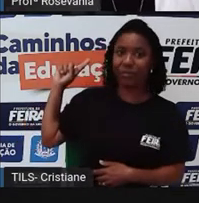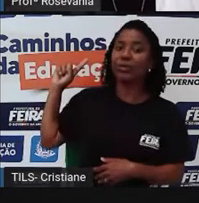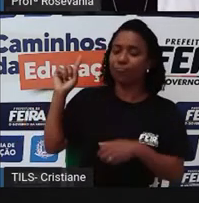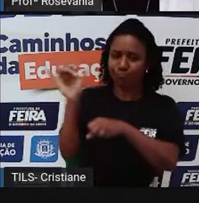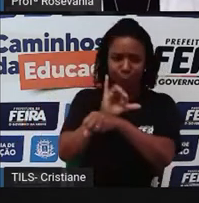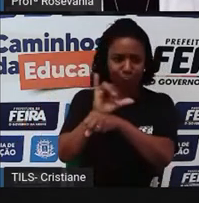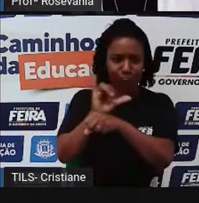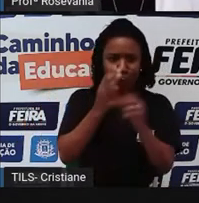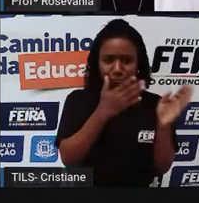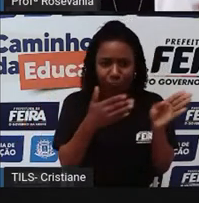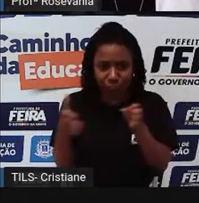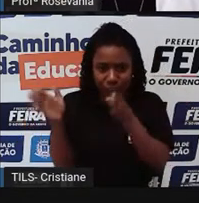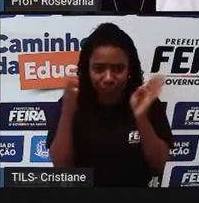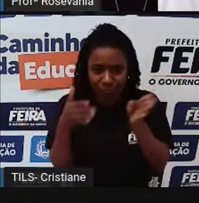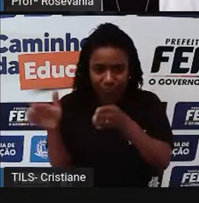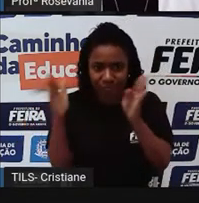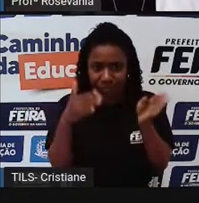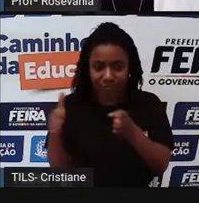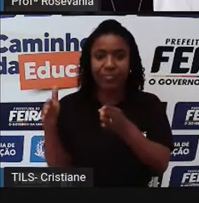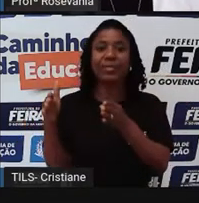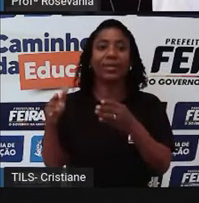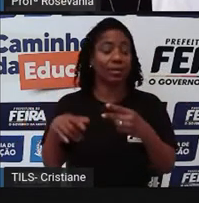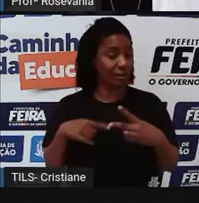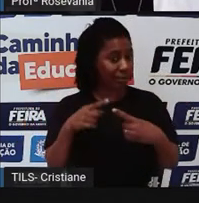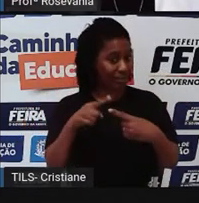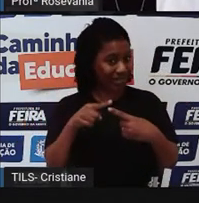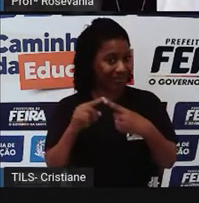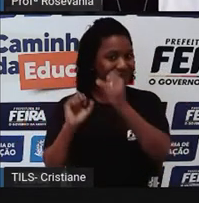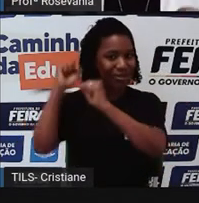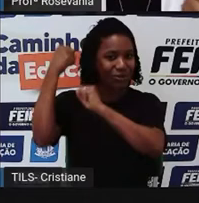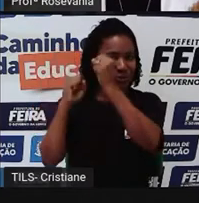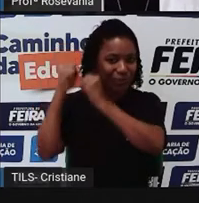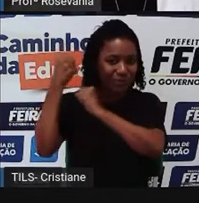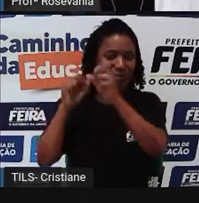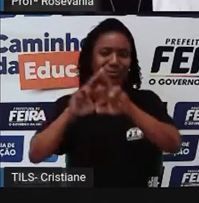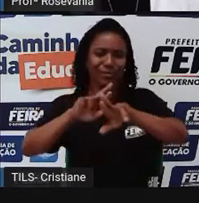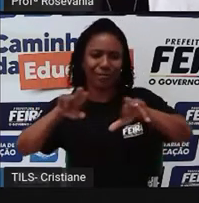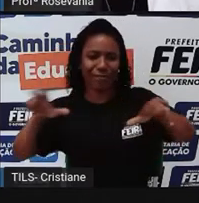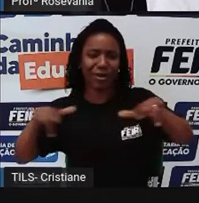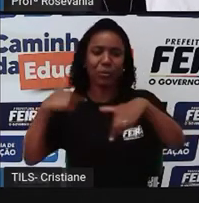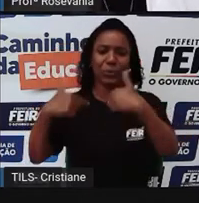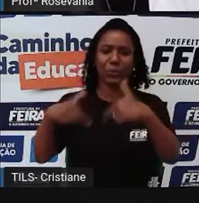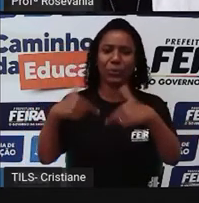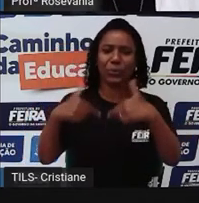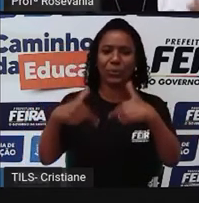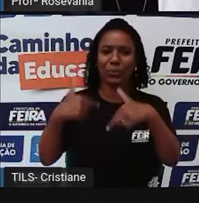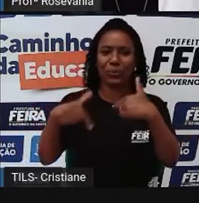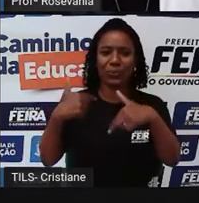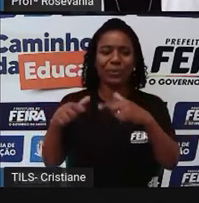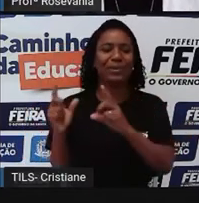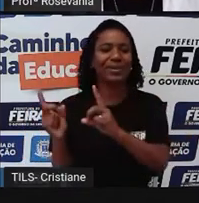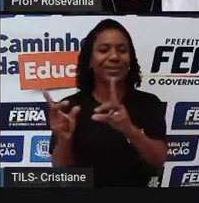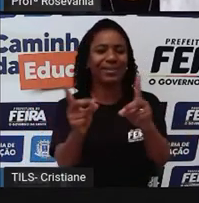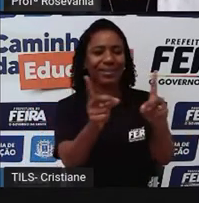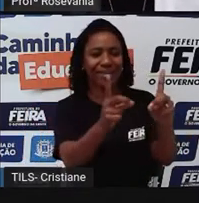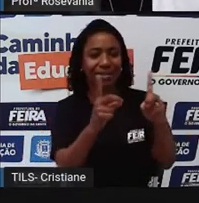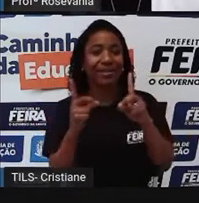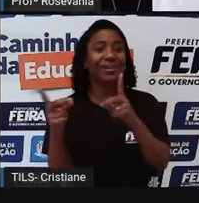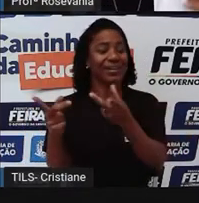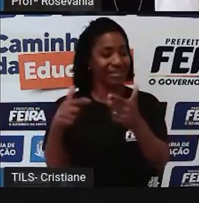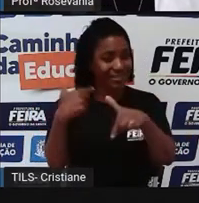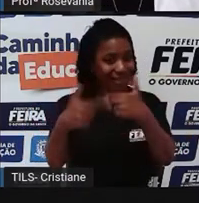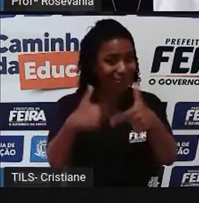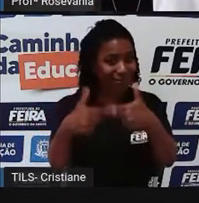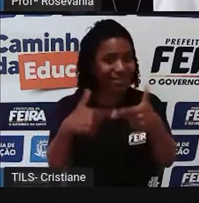sobre as indústrias, os diversos tipos de indústria, como indústria de produção, a indústria, né, de bens e